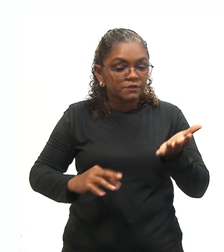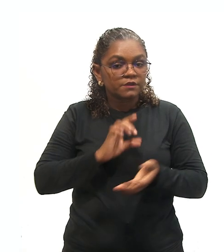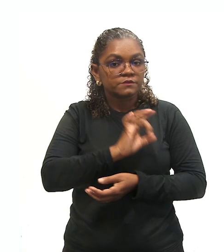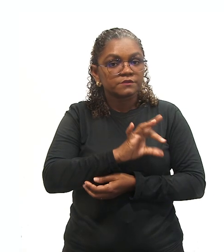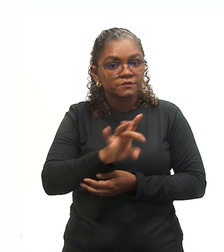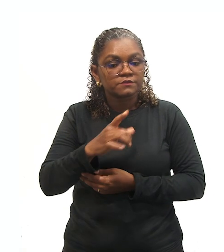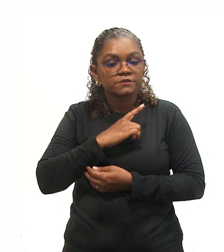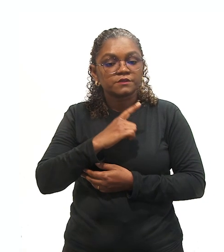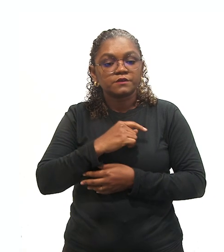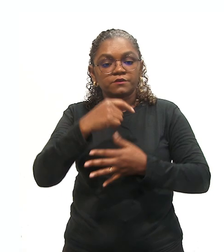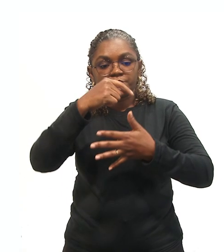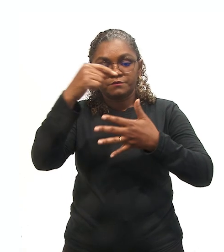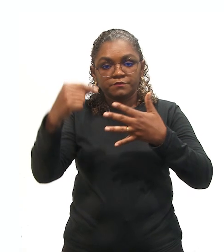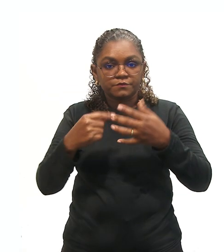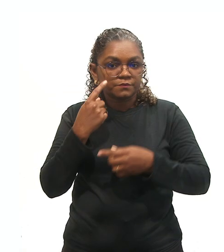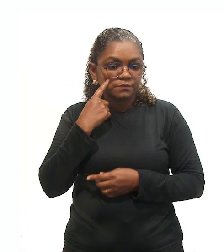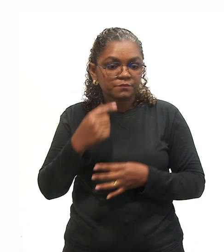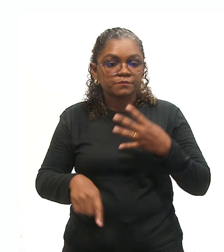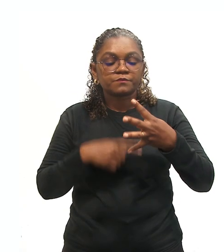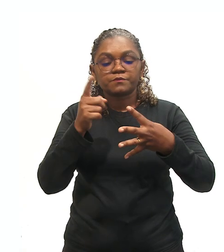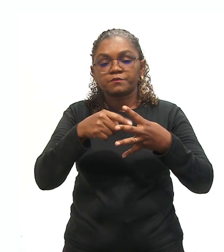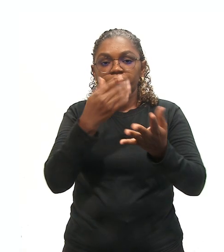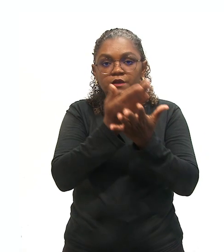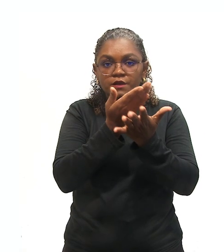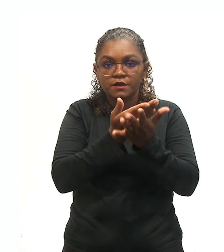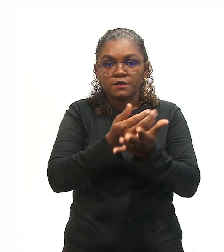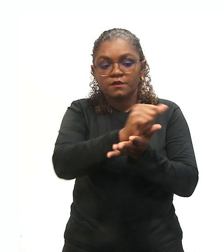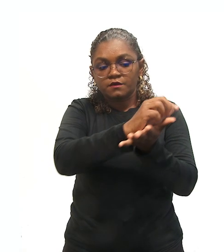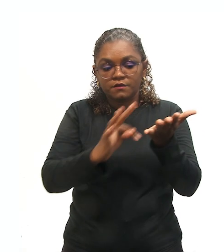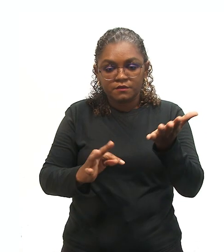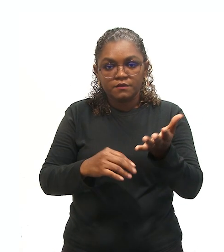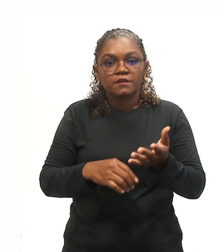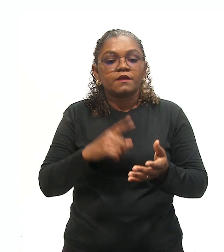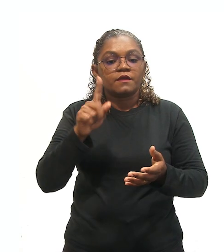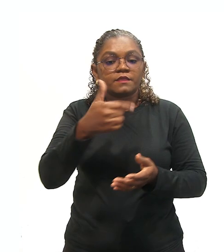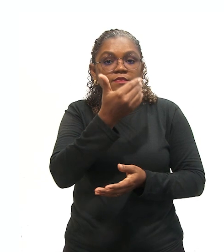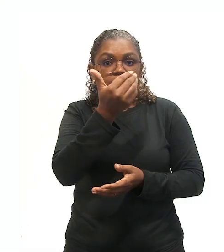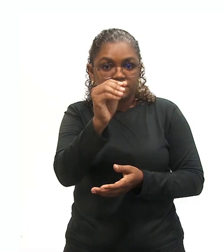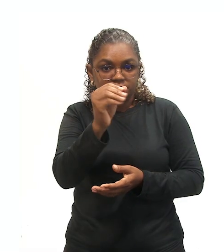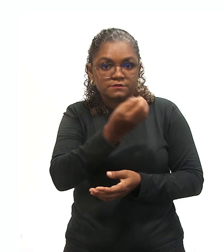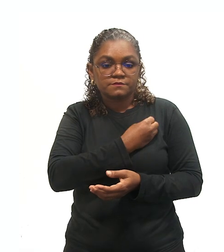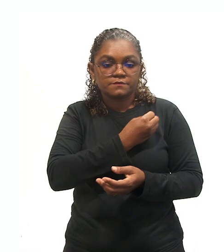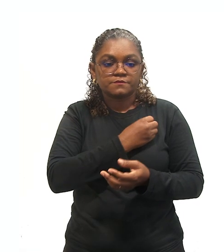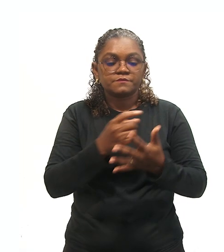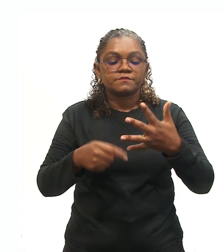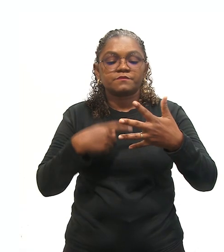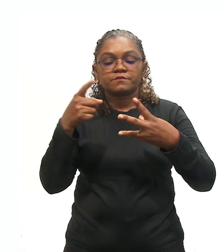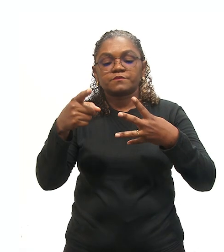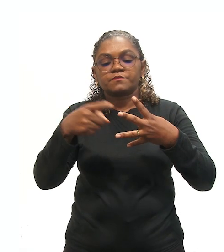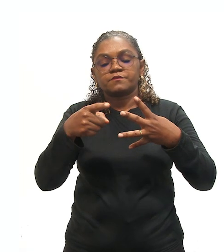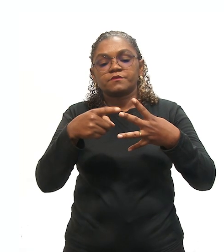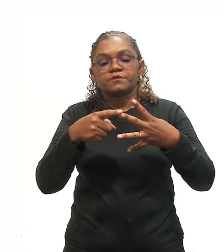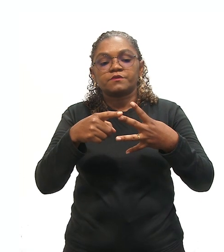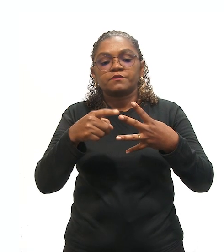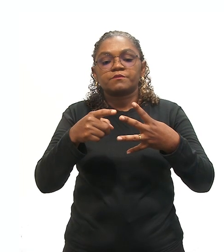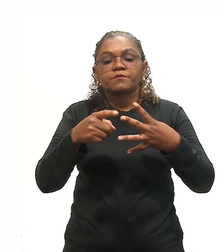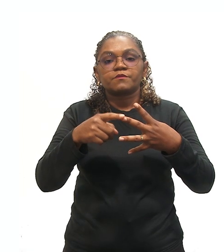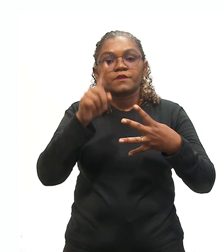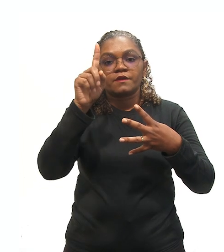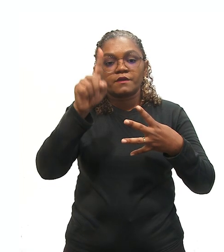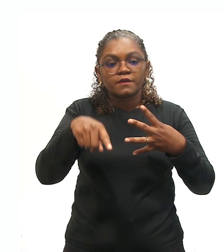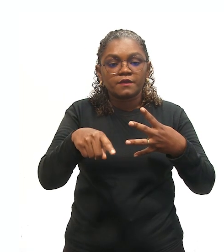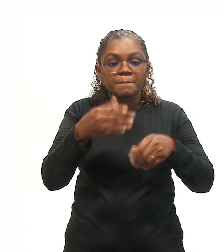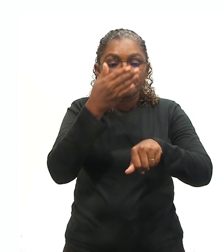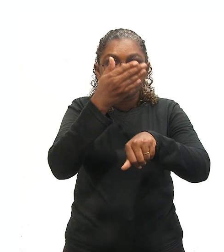com uma prática de extensão embutida, ela vai valer 40 pontos. Atenção então para essa atividade. E a nossa avaliação regular vai